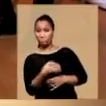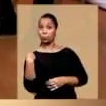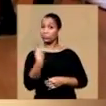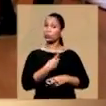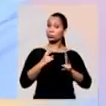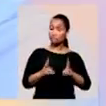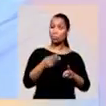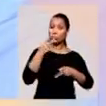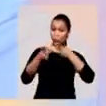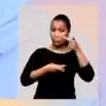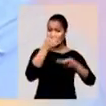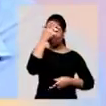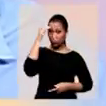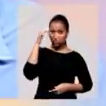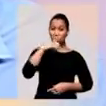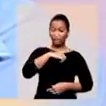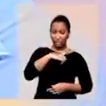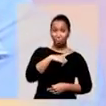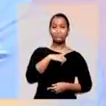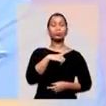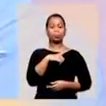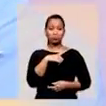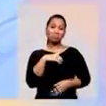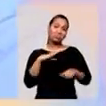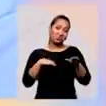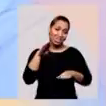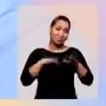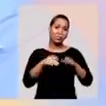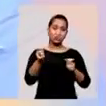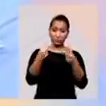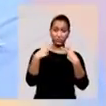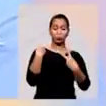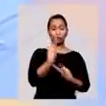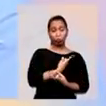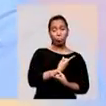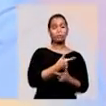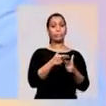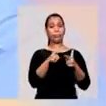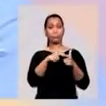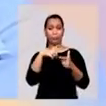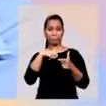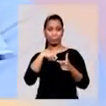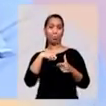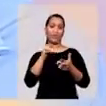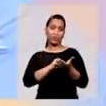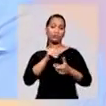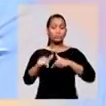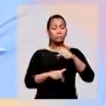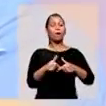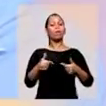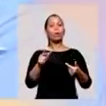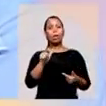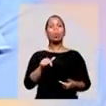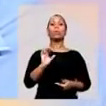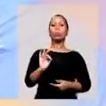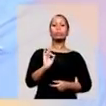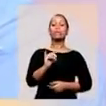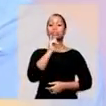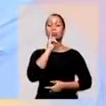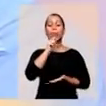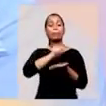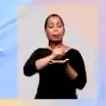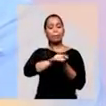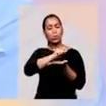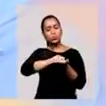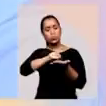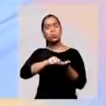damos bastante no mercado para quem está, né, aí talvez até nos assistindo e está passando por essa situação, é justamente você colocar no